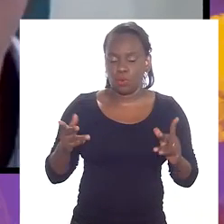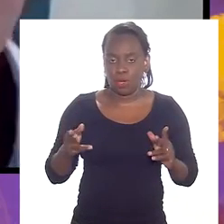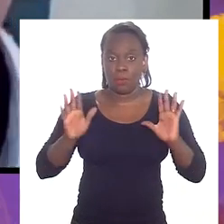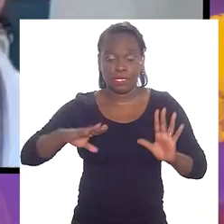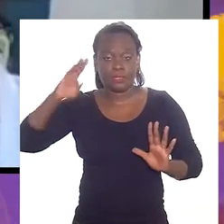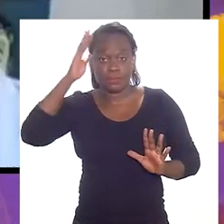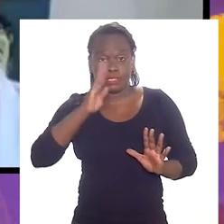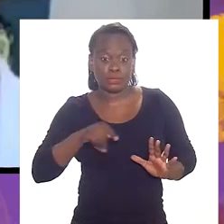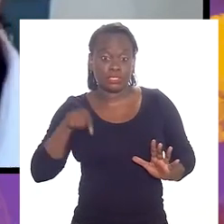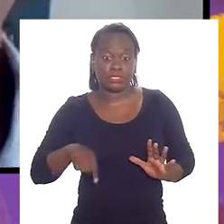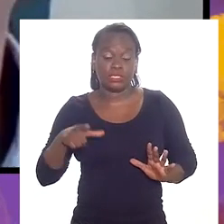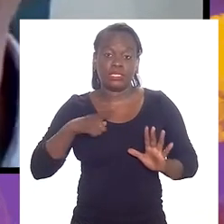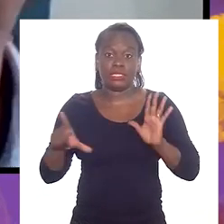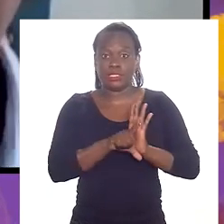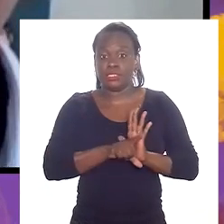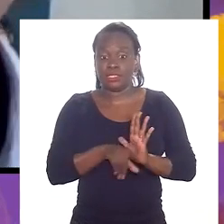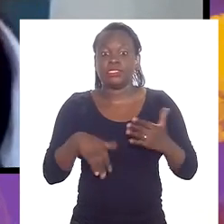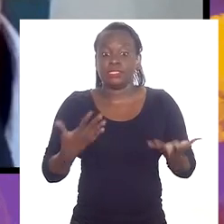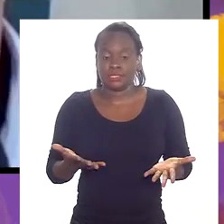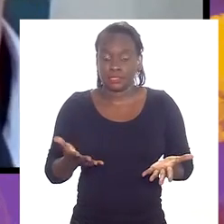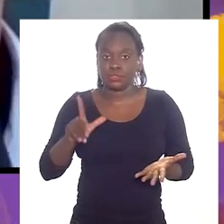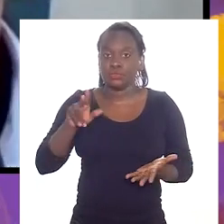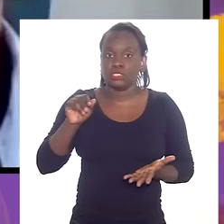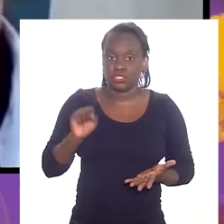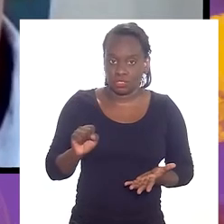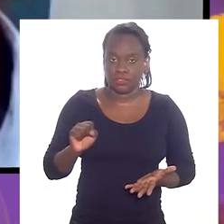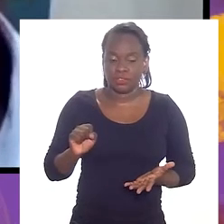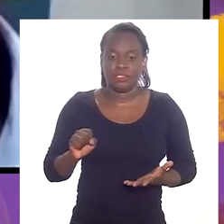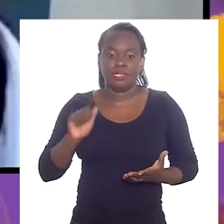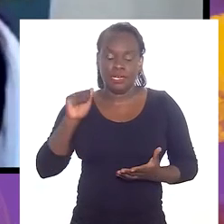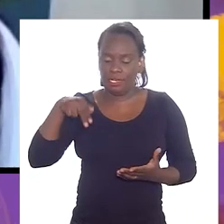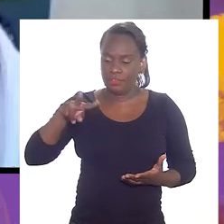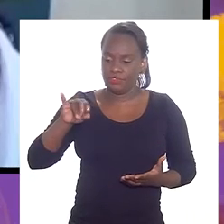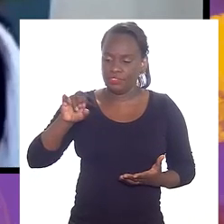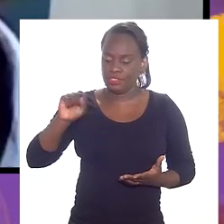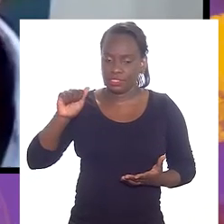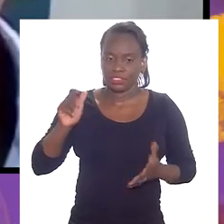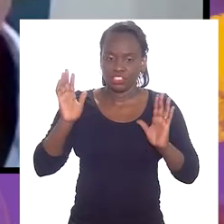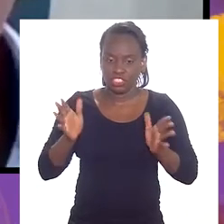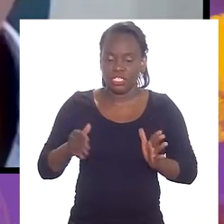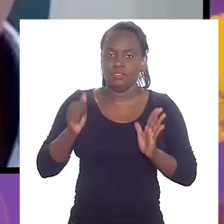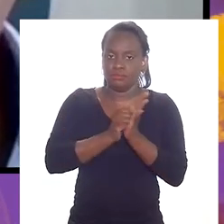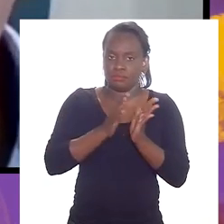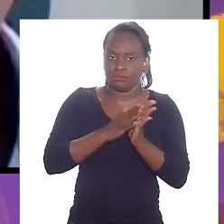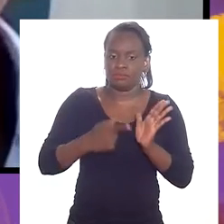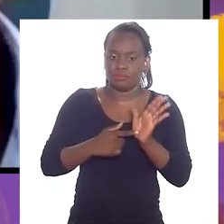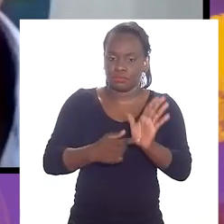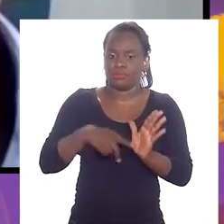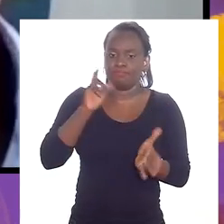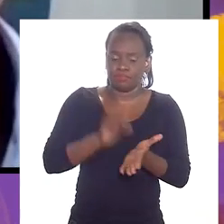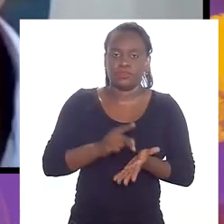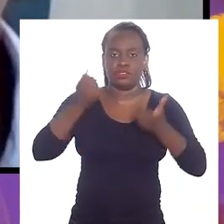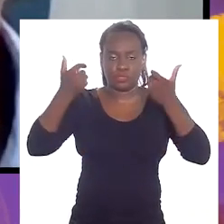forma mas aqui no Brasil Oi Shirlei Luiz Ribeiro a Anvisa já soltou uma nota oficial